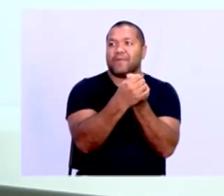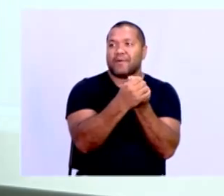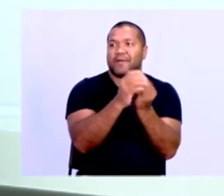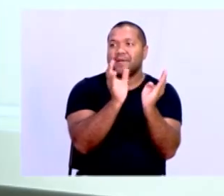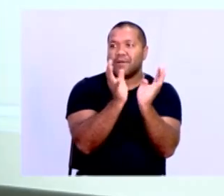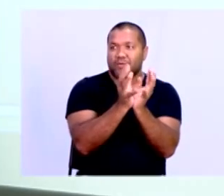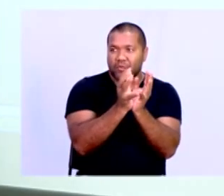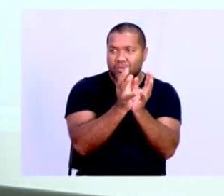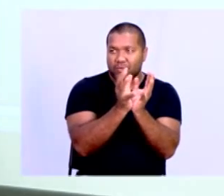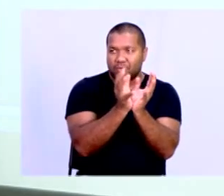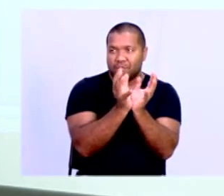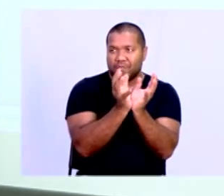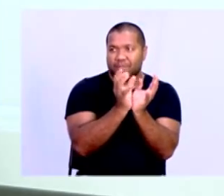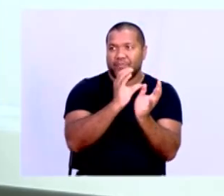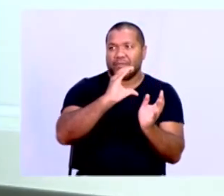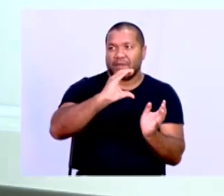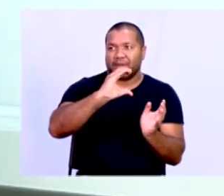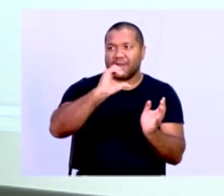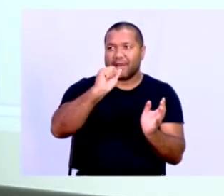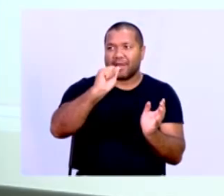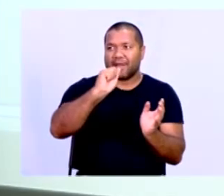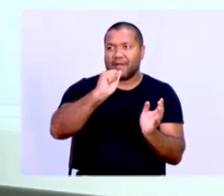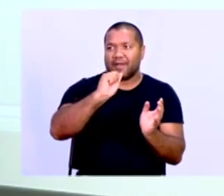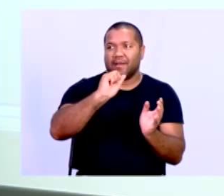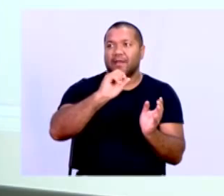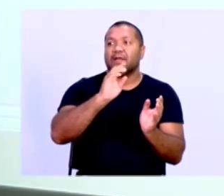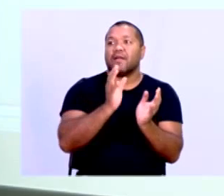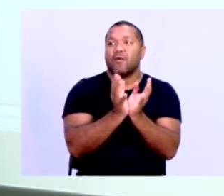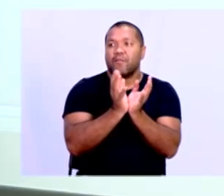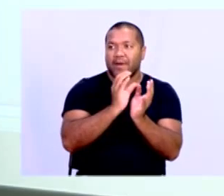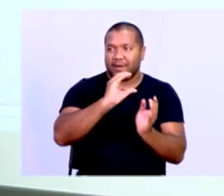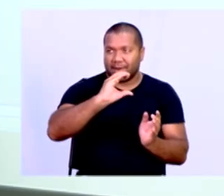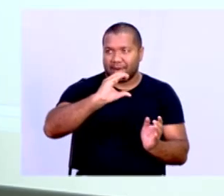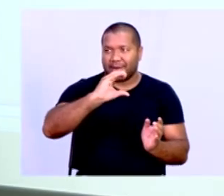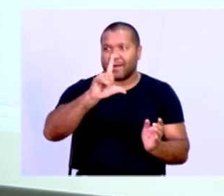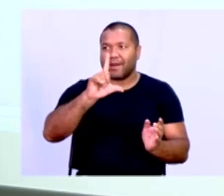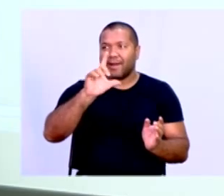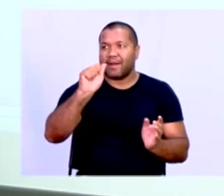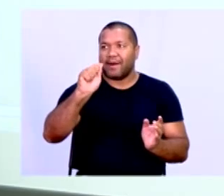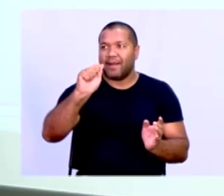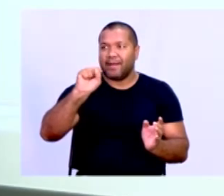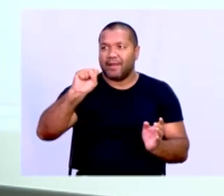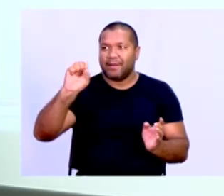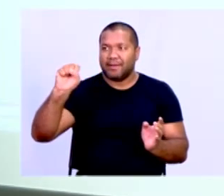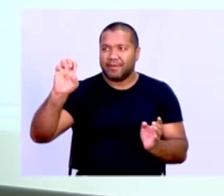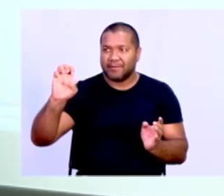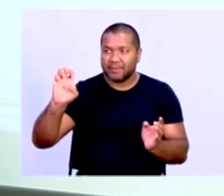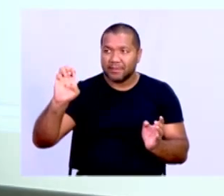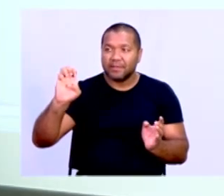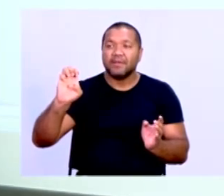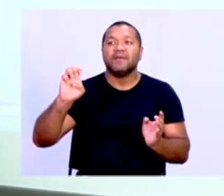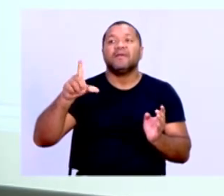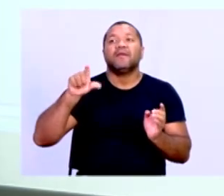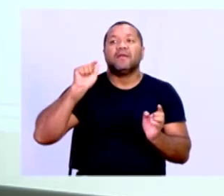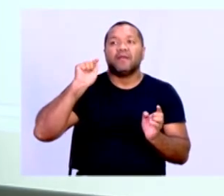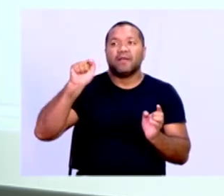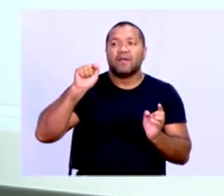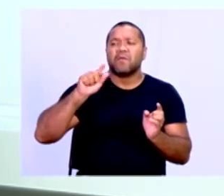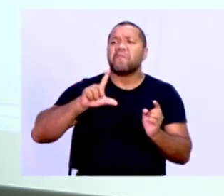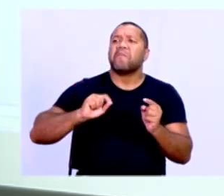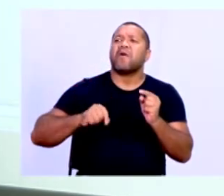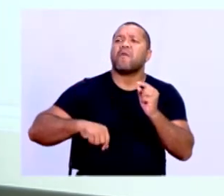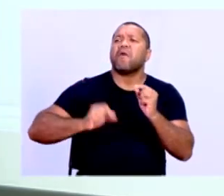o agrupamento desses objetos, eu crio uma classe desses objetos. E qual o atributo que eu